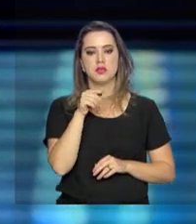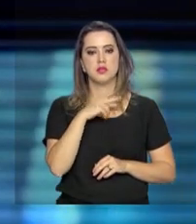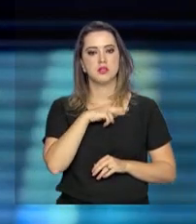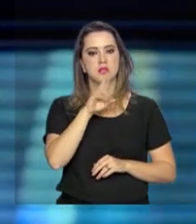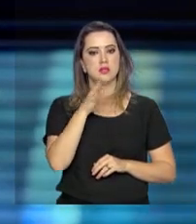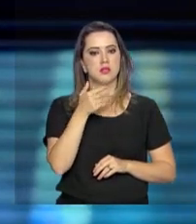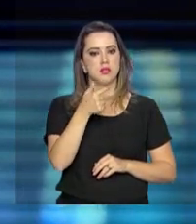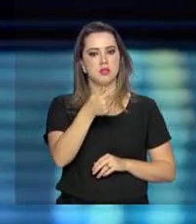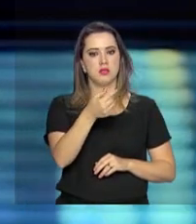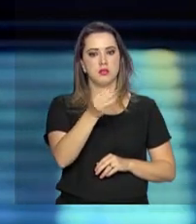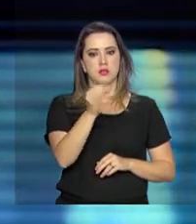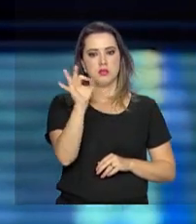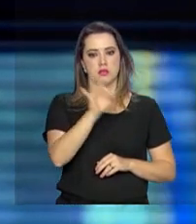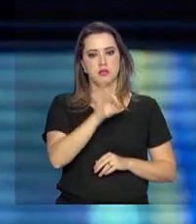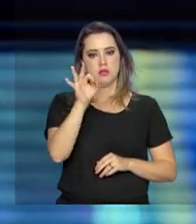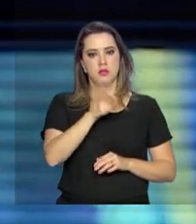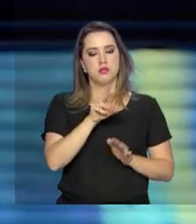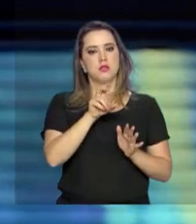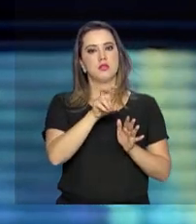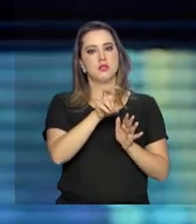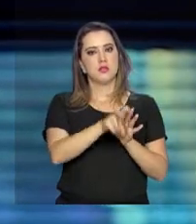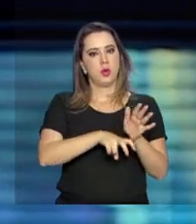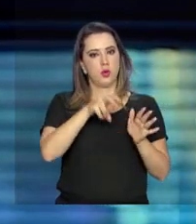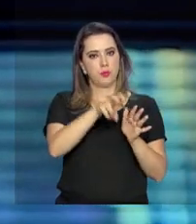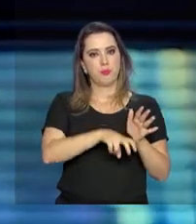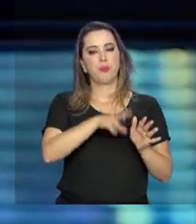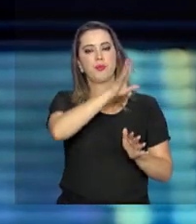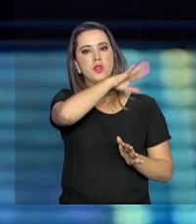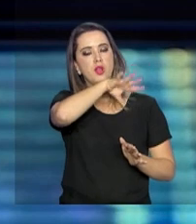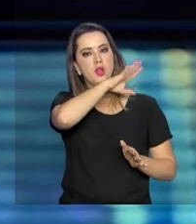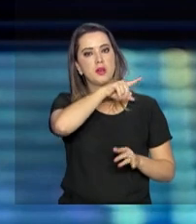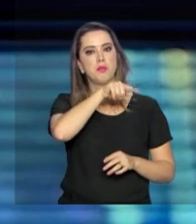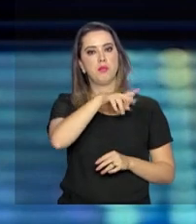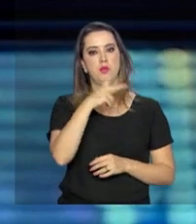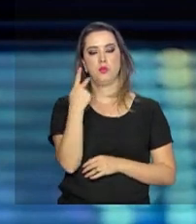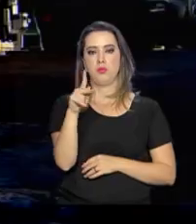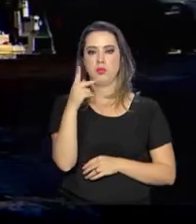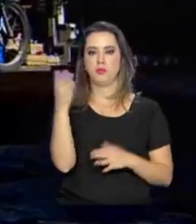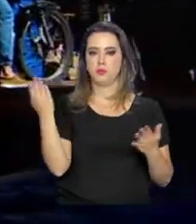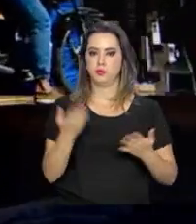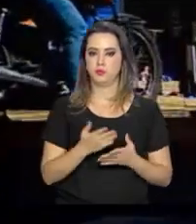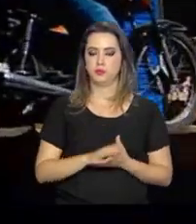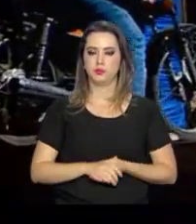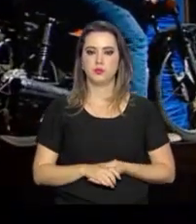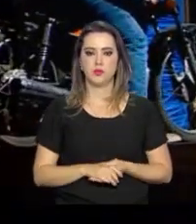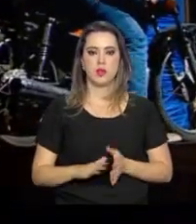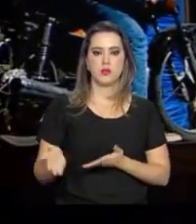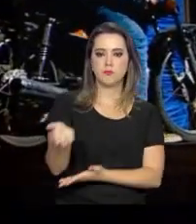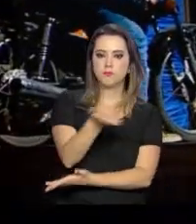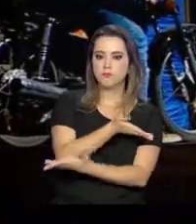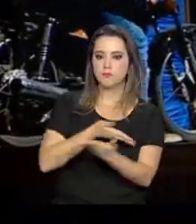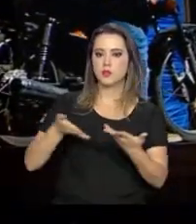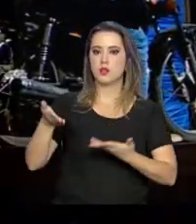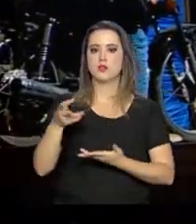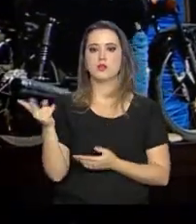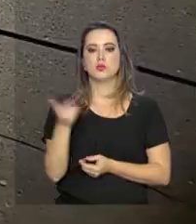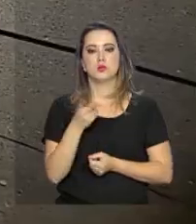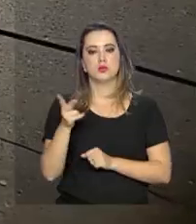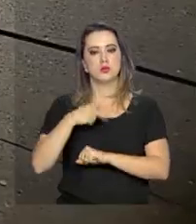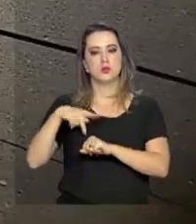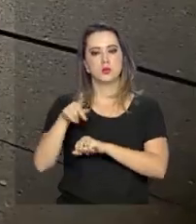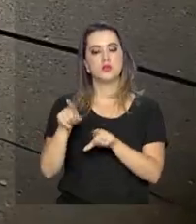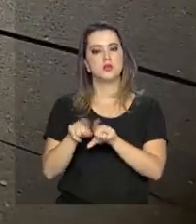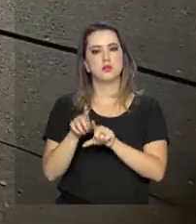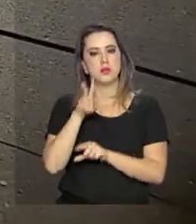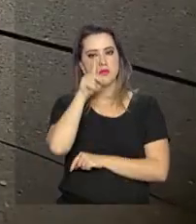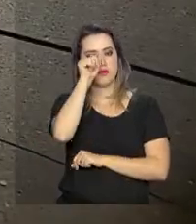próximo a 70% da produção agropecuária do Paraguai hoje em dia. As relações comerciais também se fortaleceram.